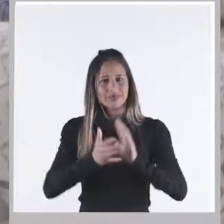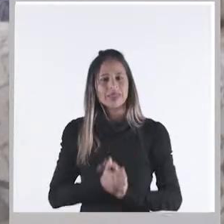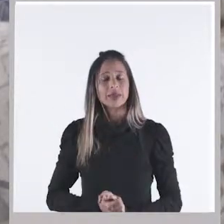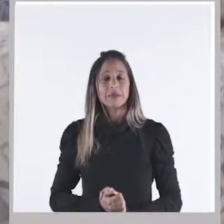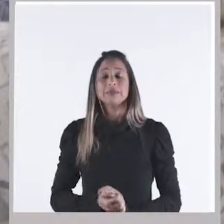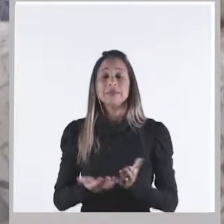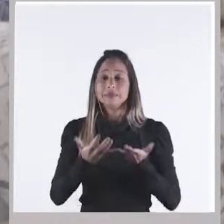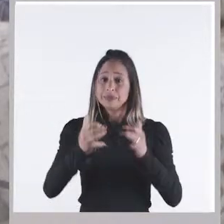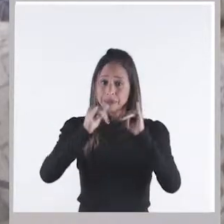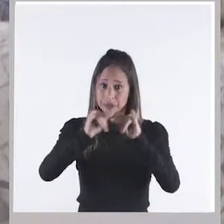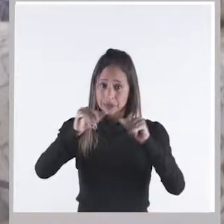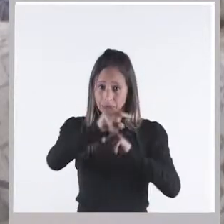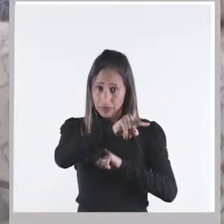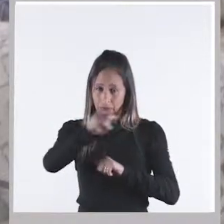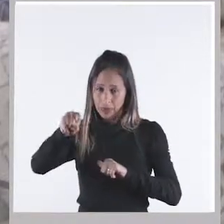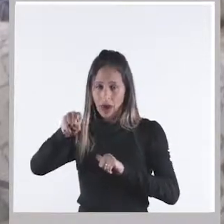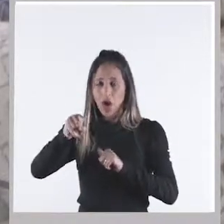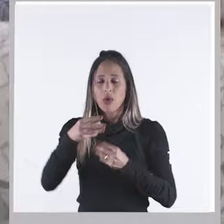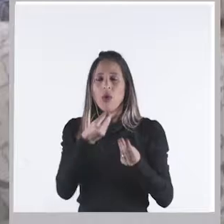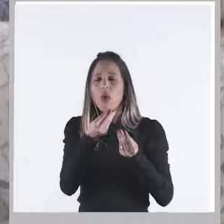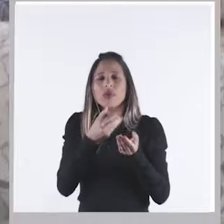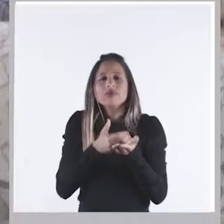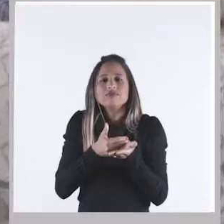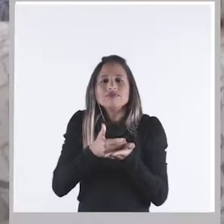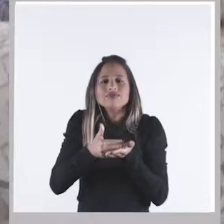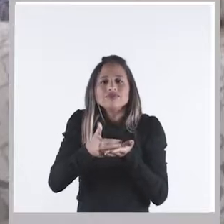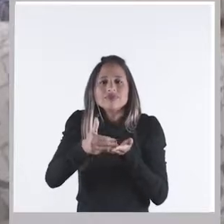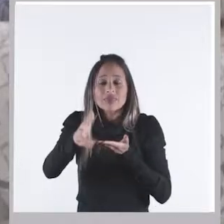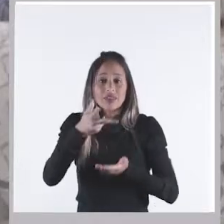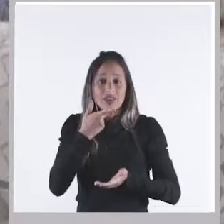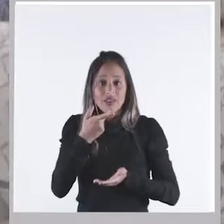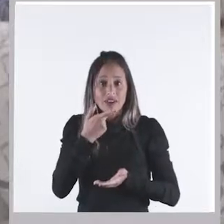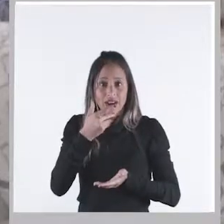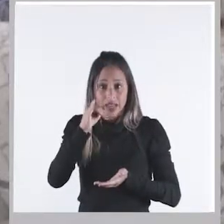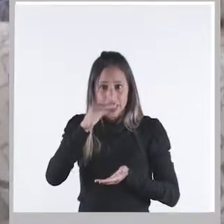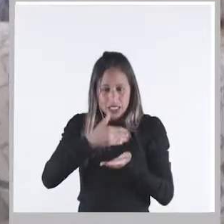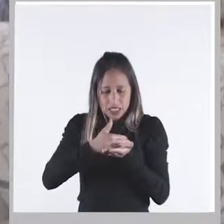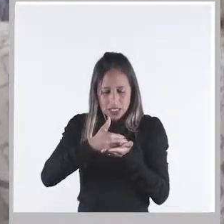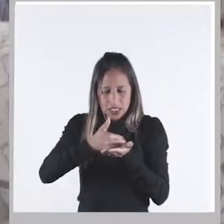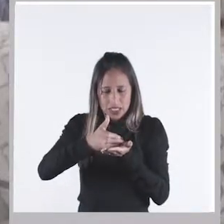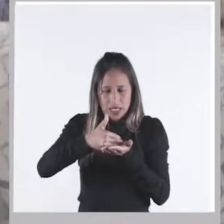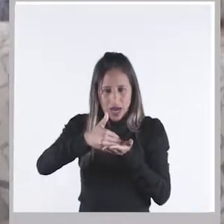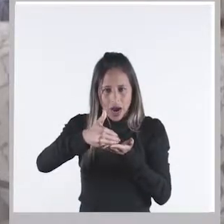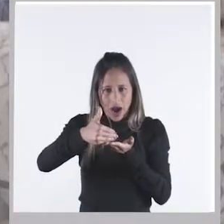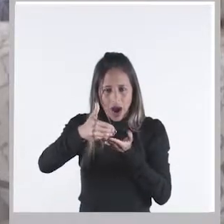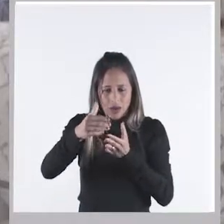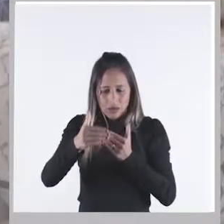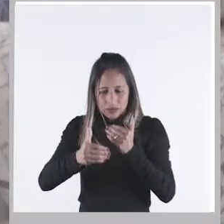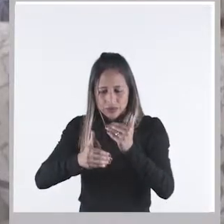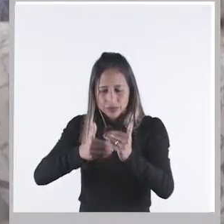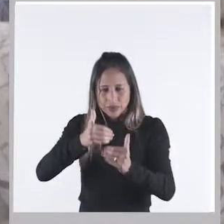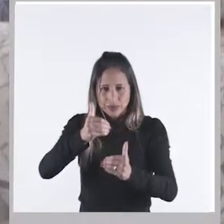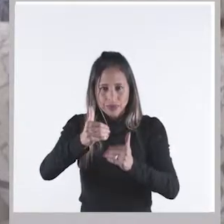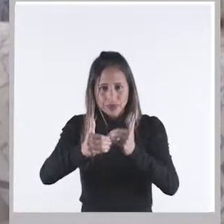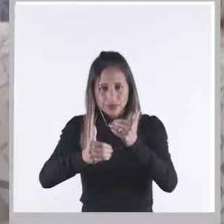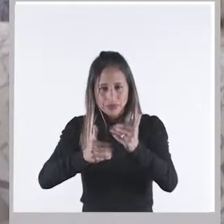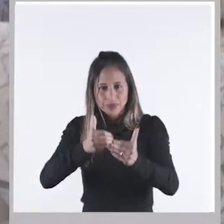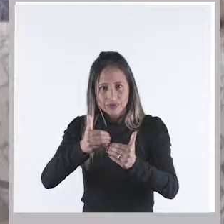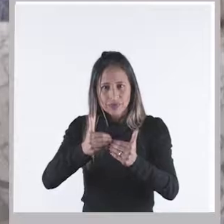contasse, a partir dessa fala inicial de você, esse processo de